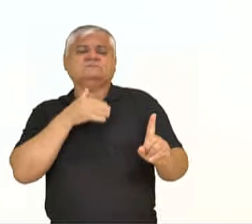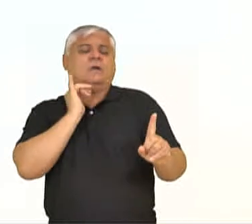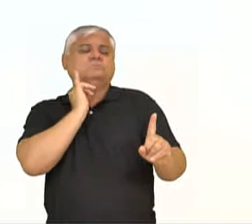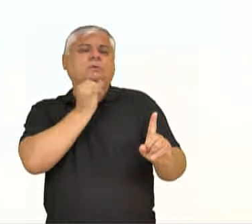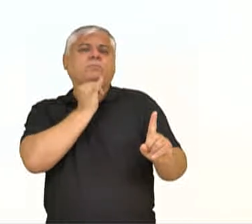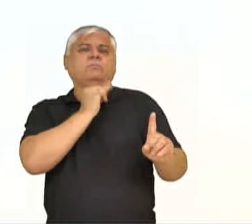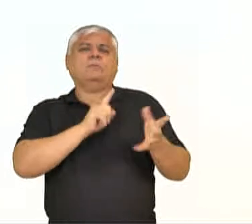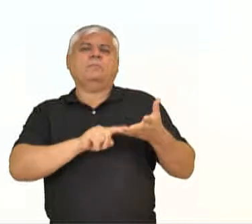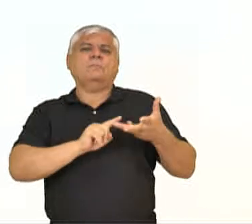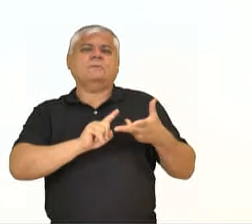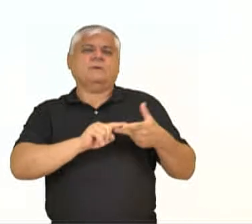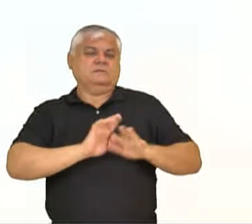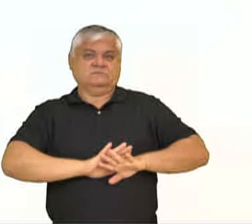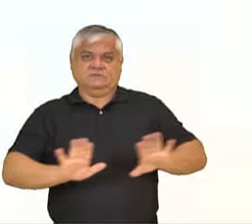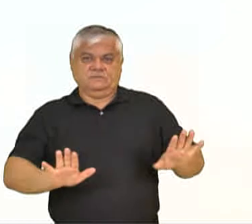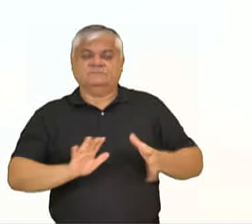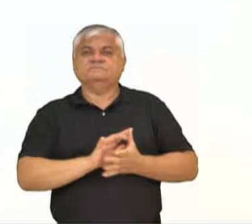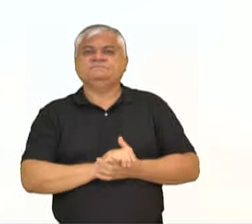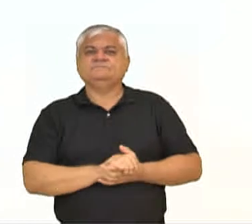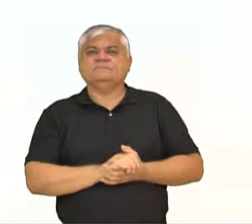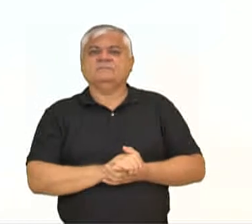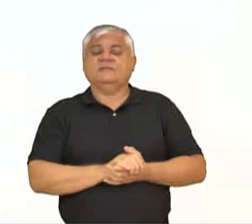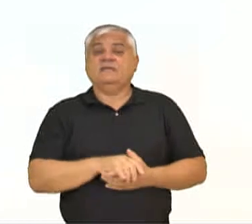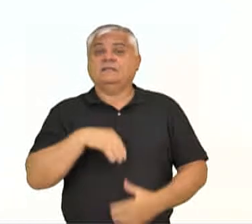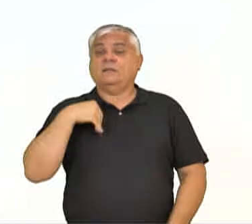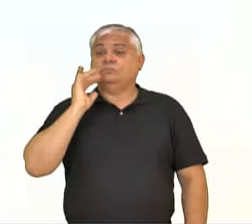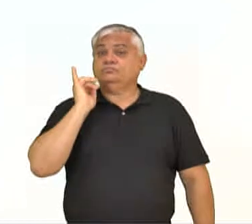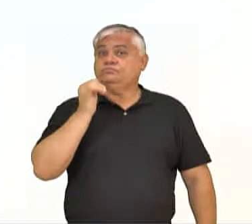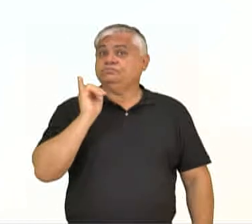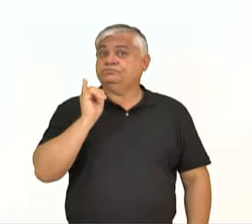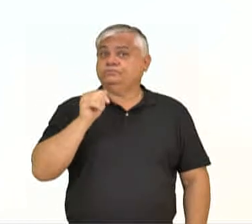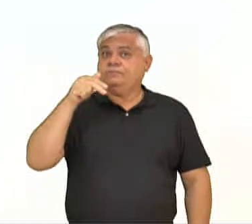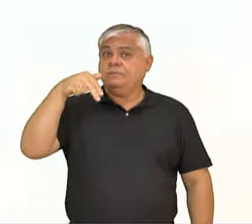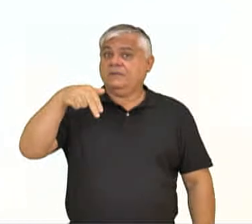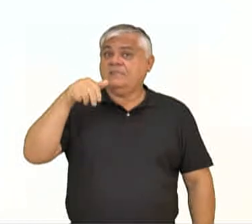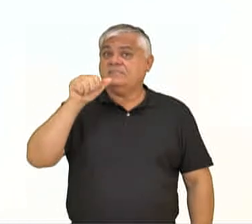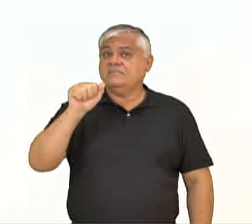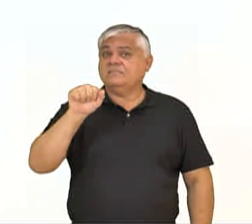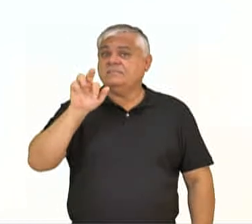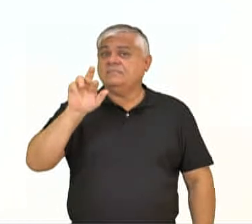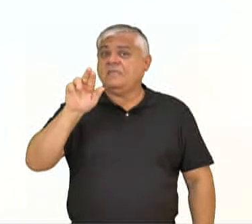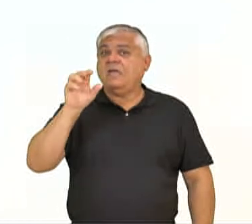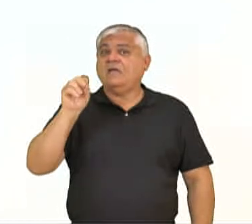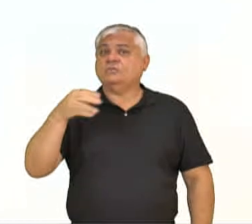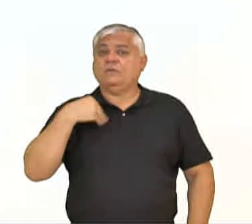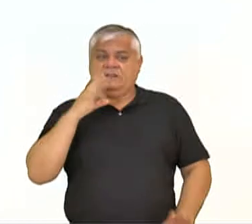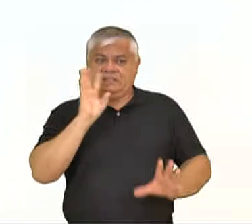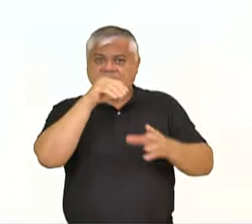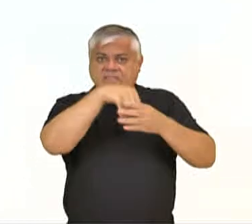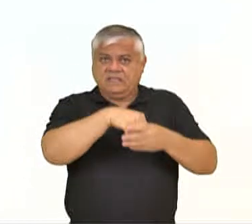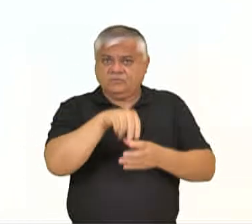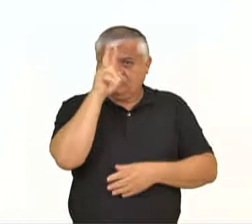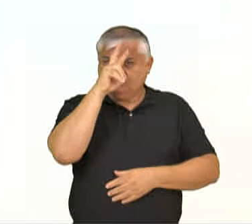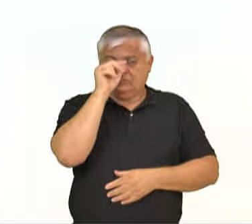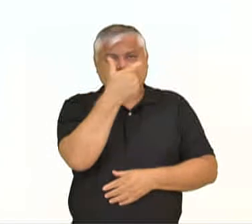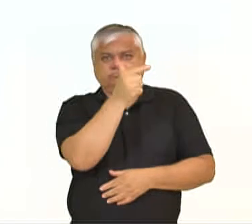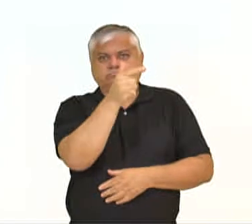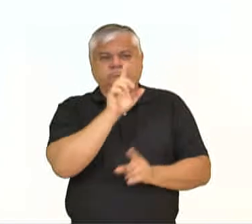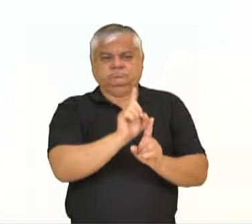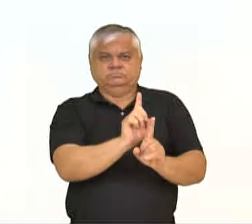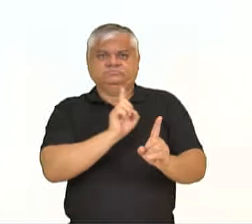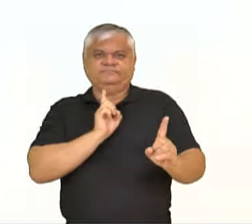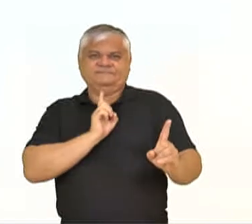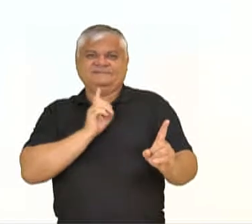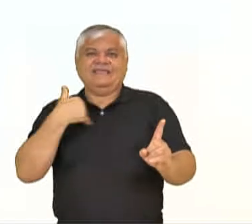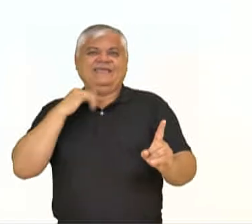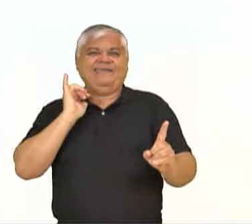os fatos. Nessa história, o narrador apenas narra os fatos, ou seja, ele não participa da história. Esse tipo